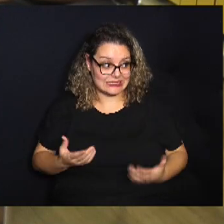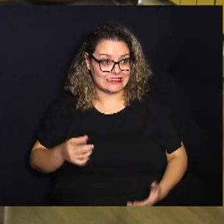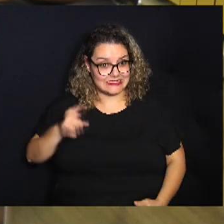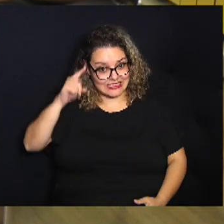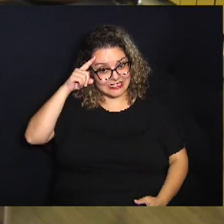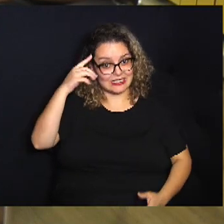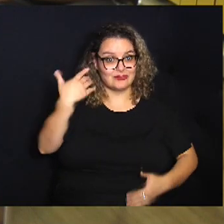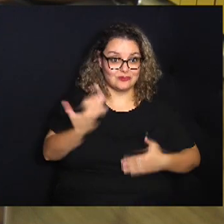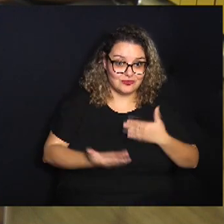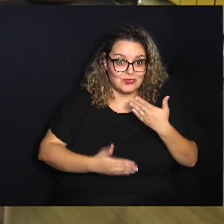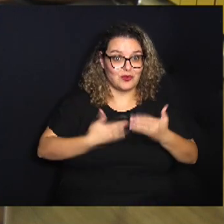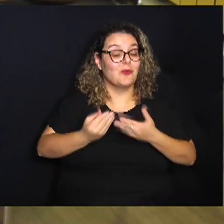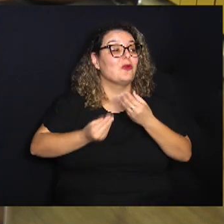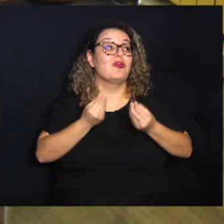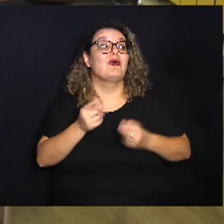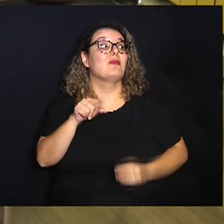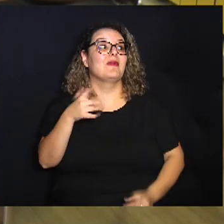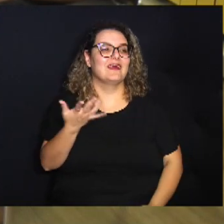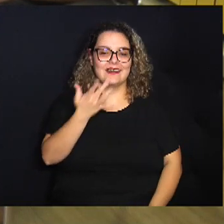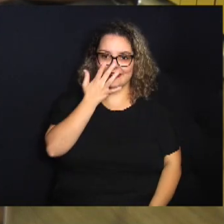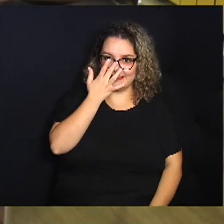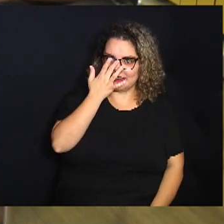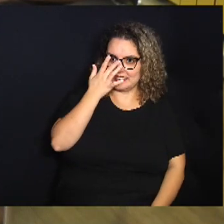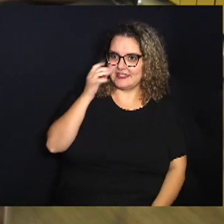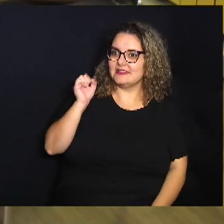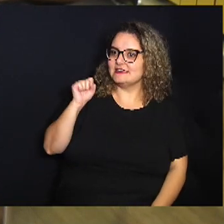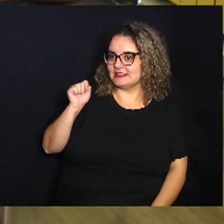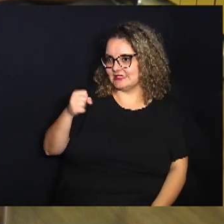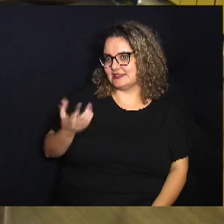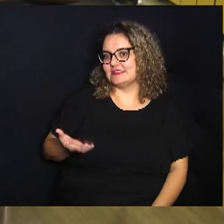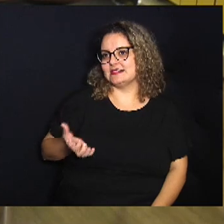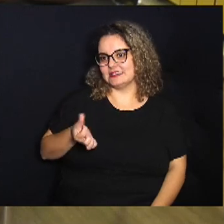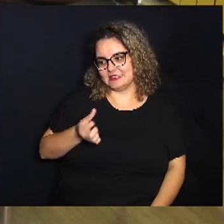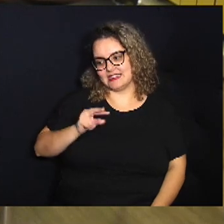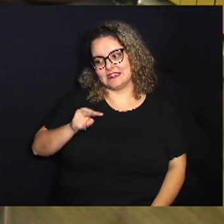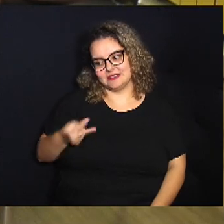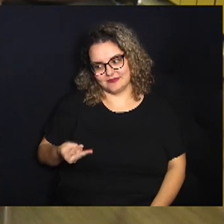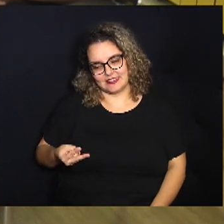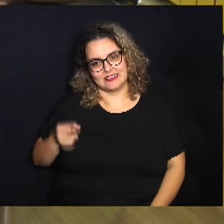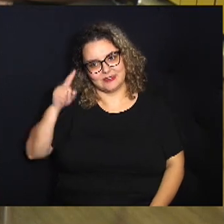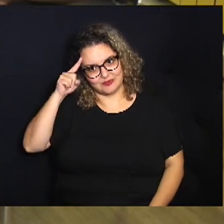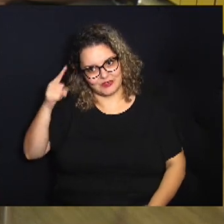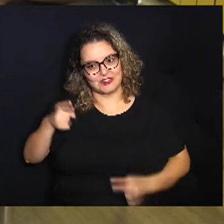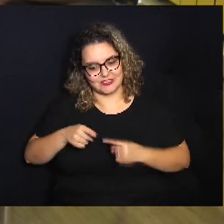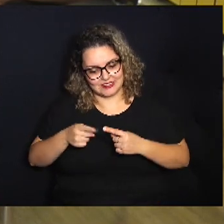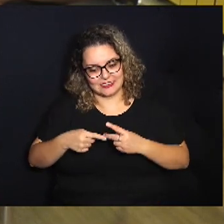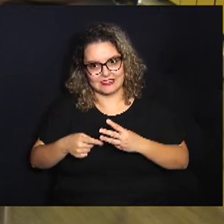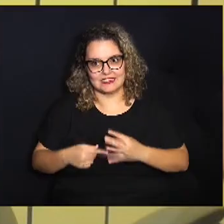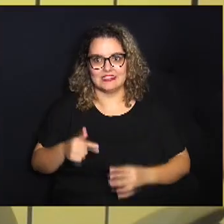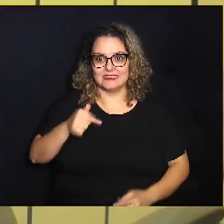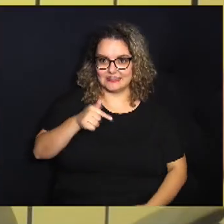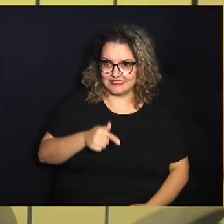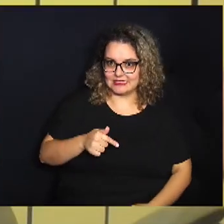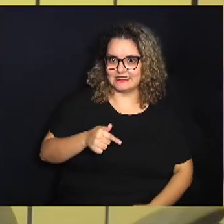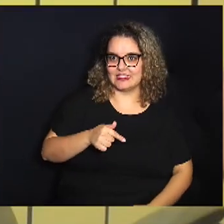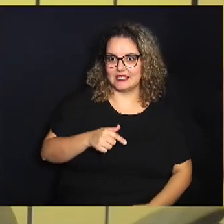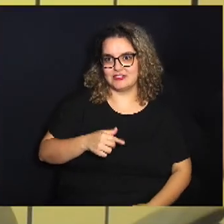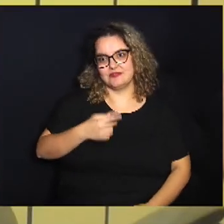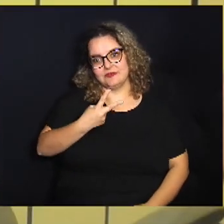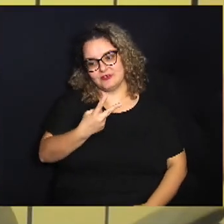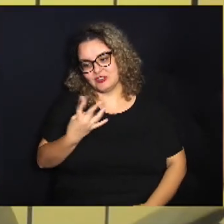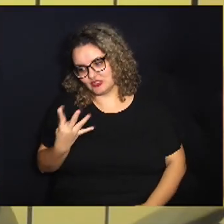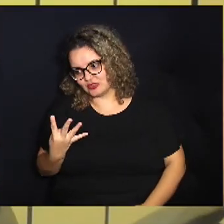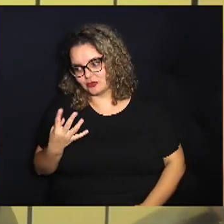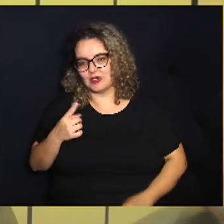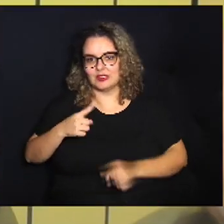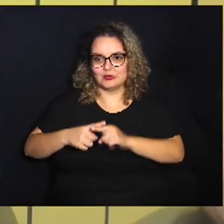o outro, como que seria isso? Sim, 6 vezes por dia de treinamento e 7, 24 por 24 de